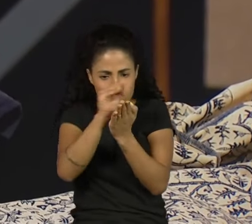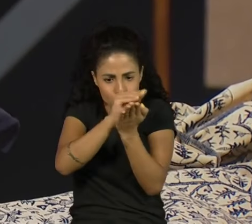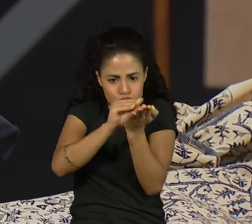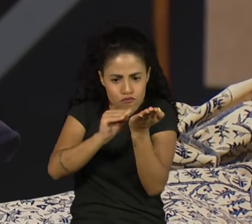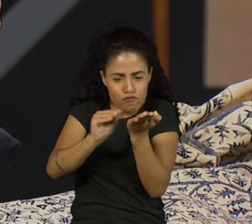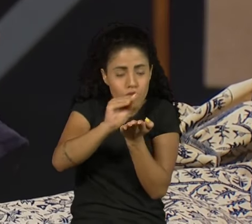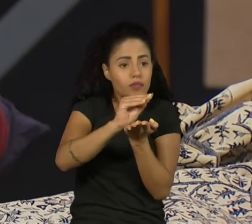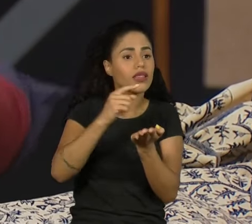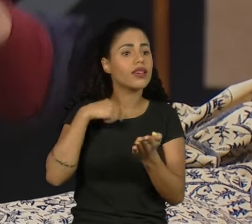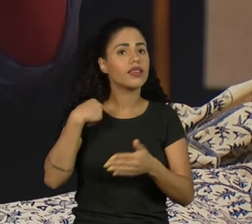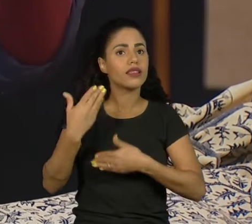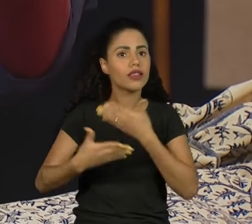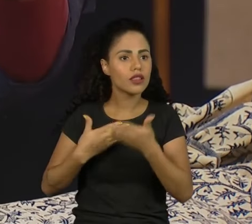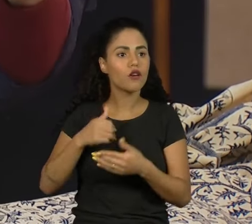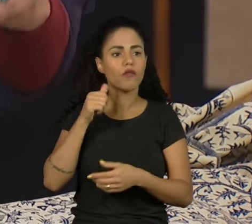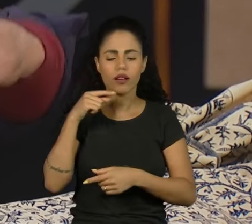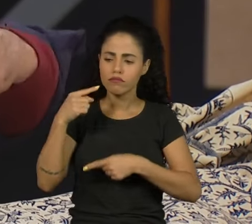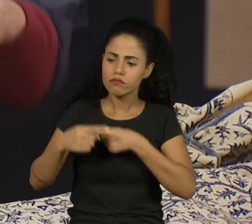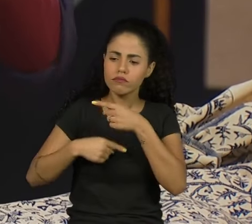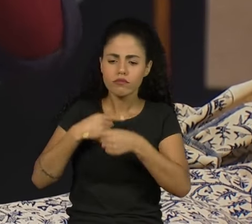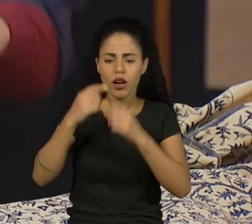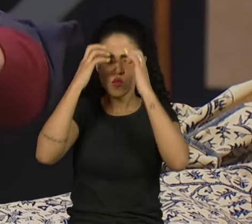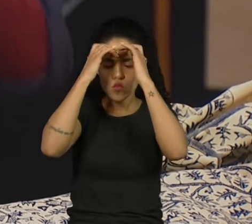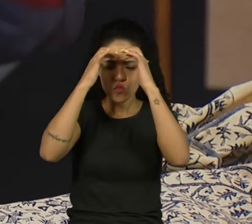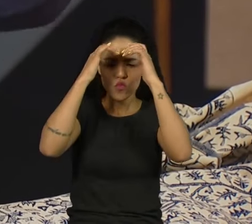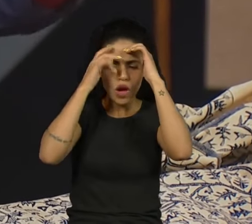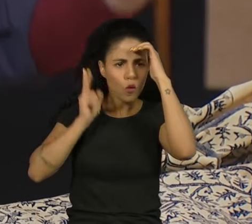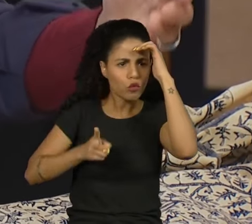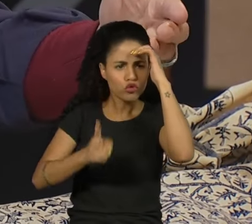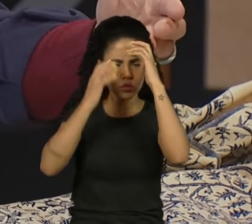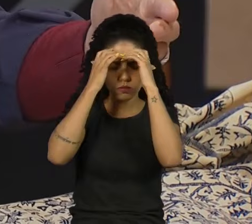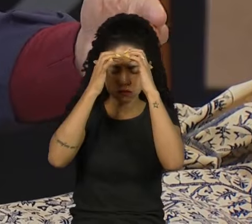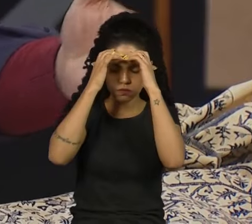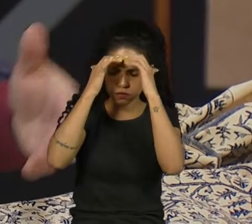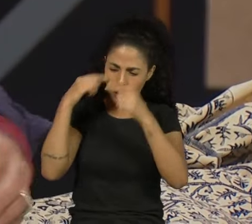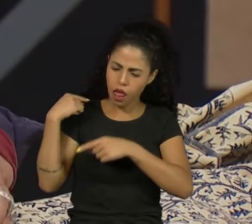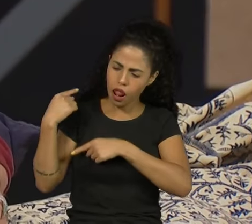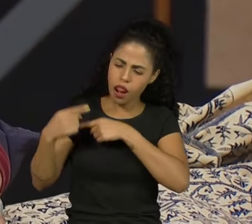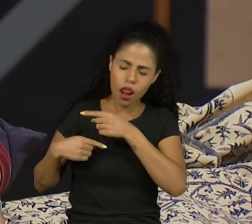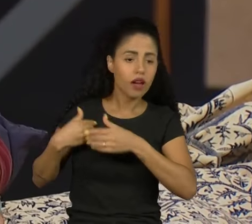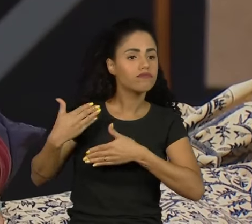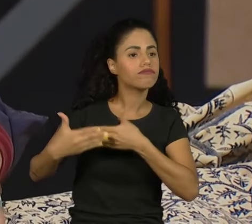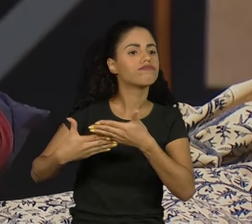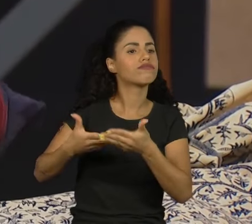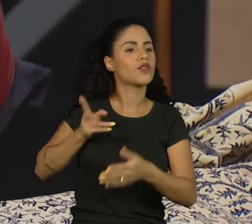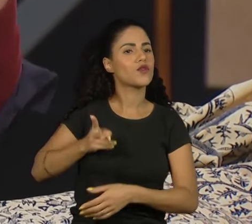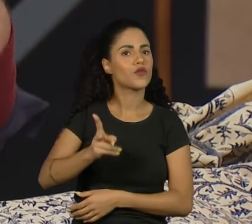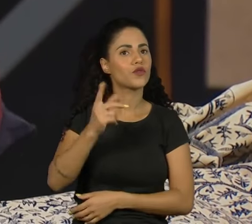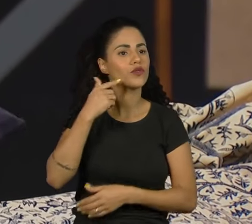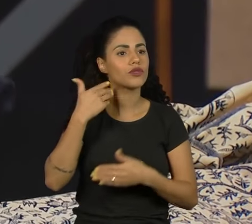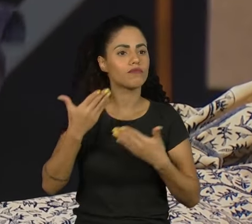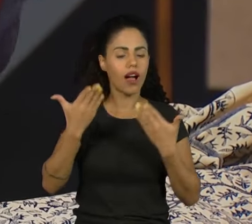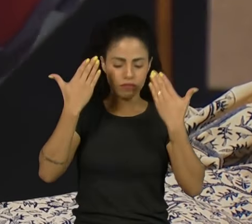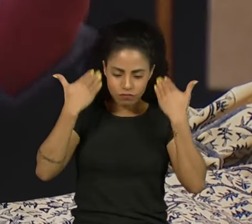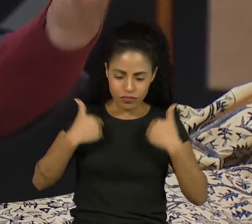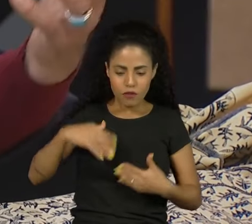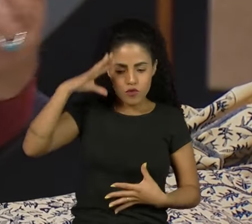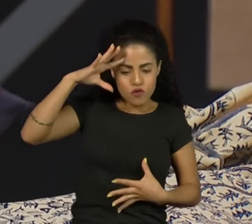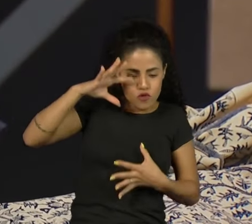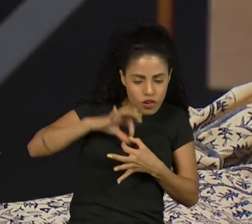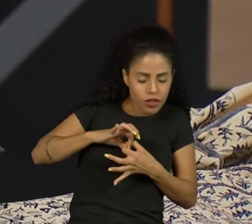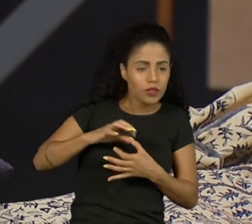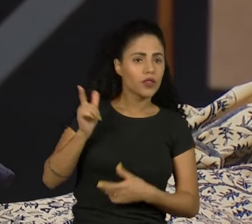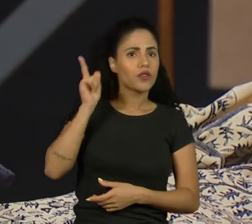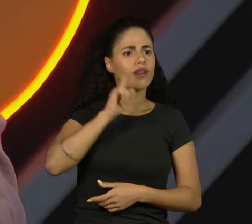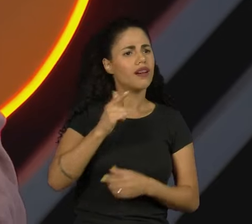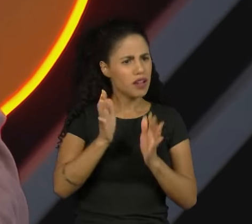chega num estado de transcendência para fazer a passagem para outra vida, já num grau de refinamento.